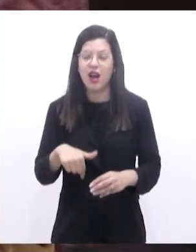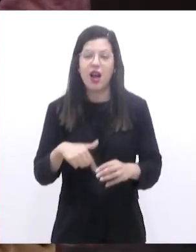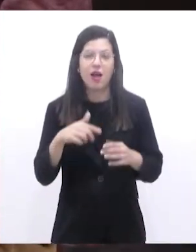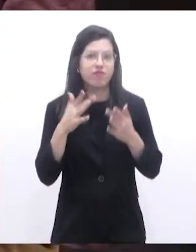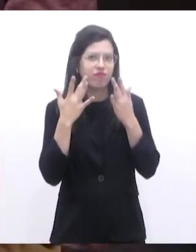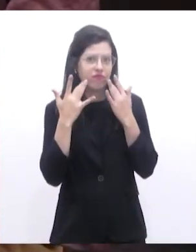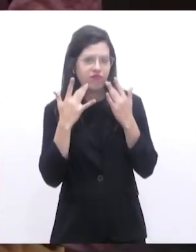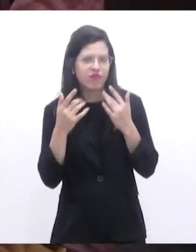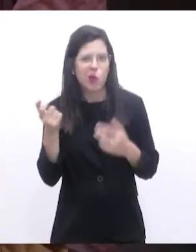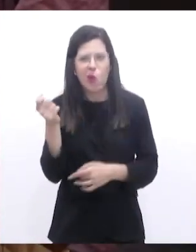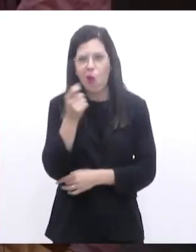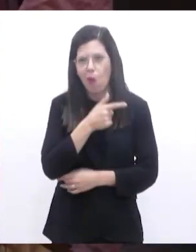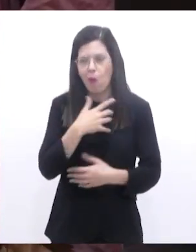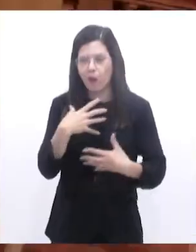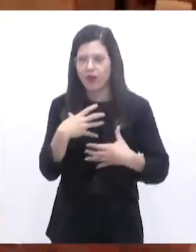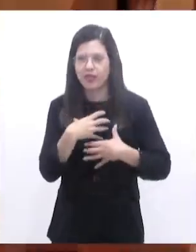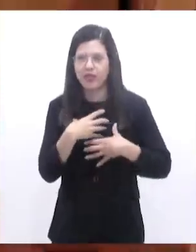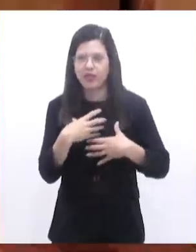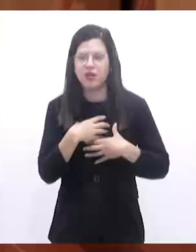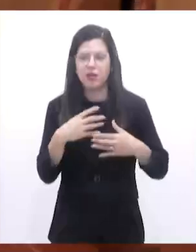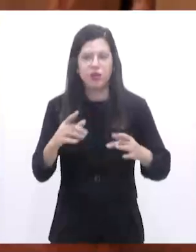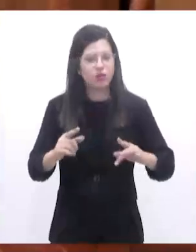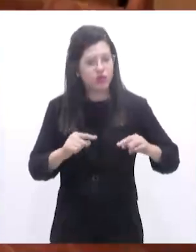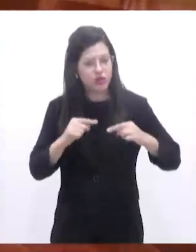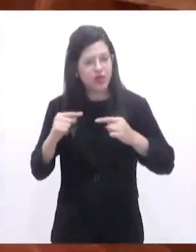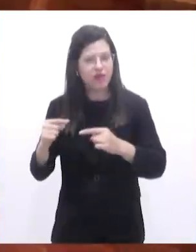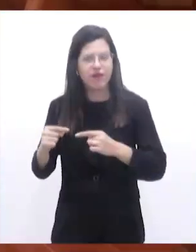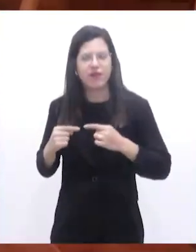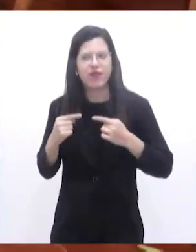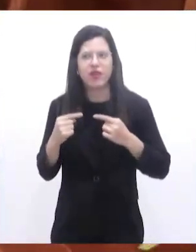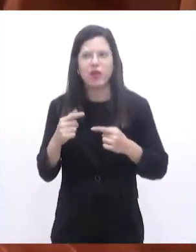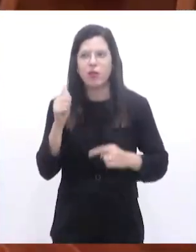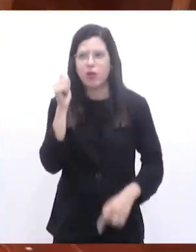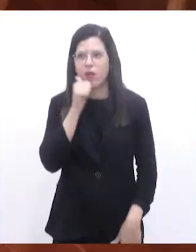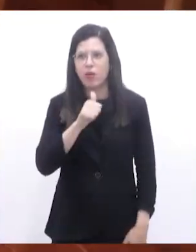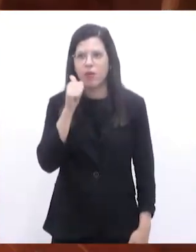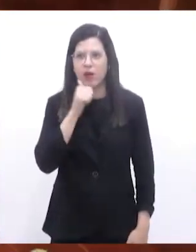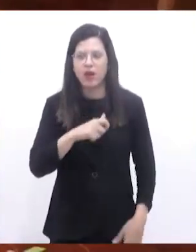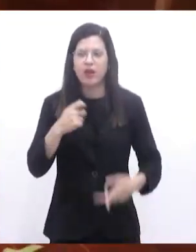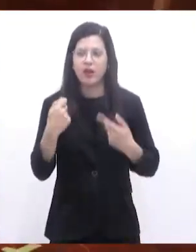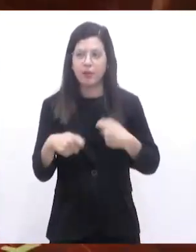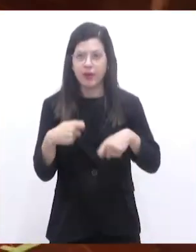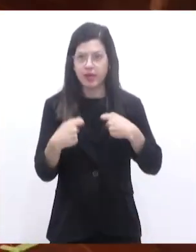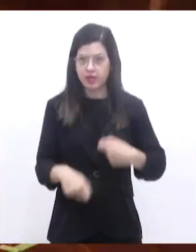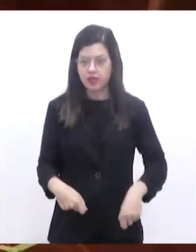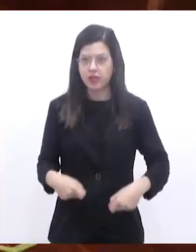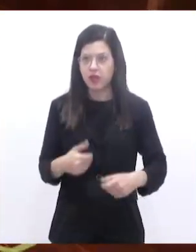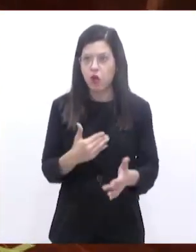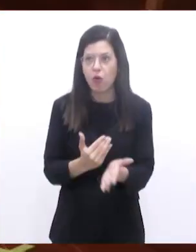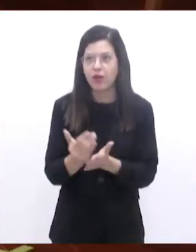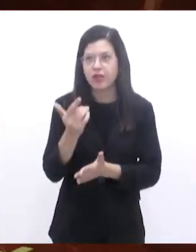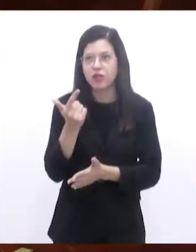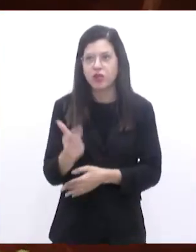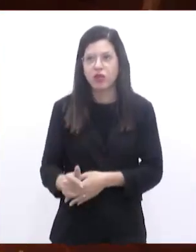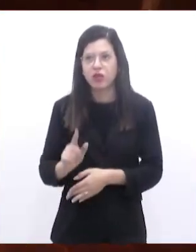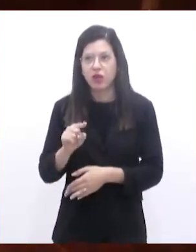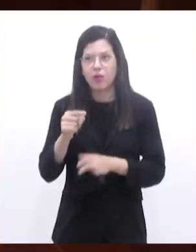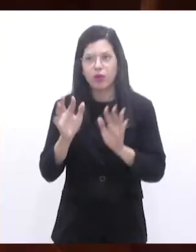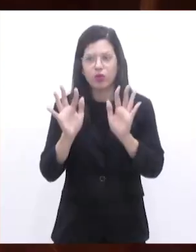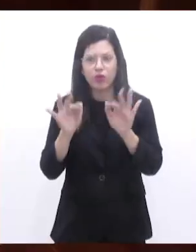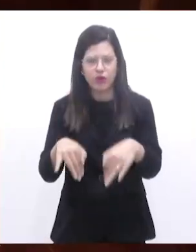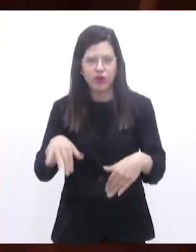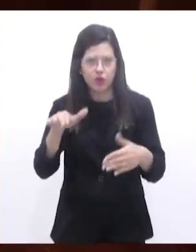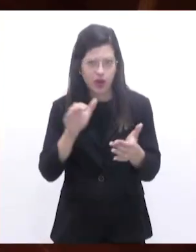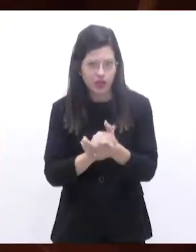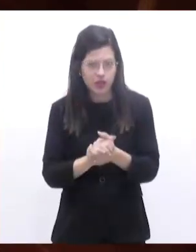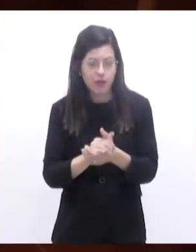com humor e sensibilidade os desafios enfrentados por uma mulher que precisa se reinventar após o fim de um casamento.